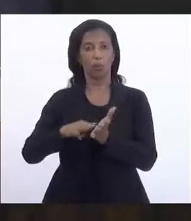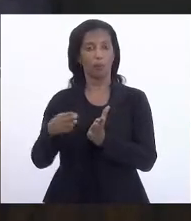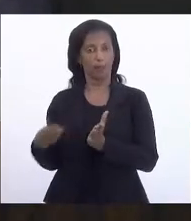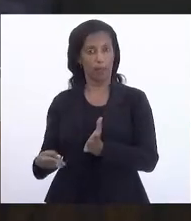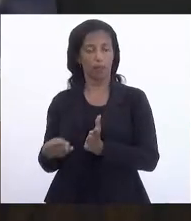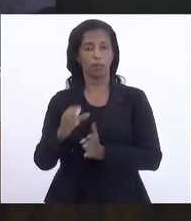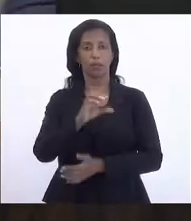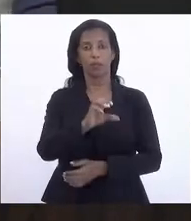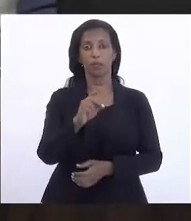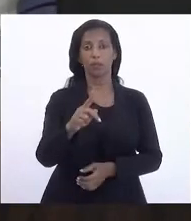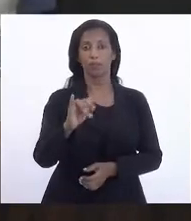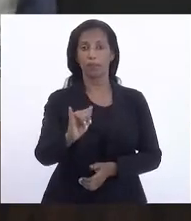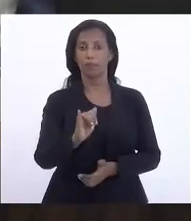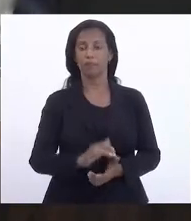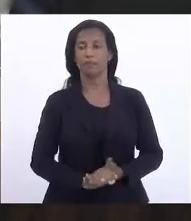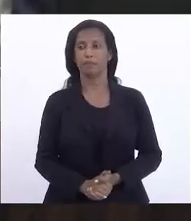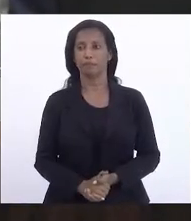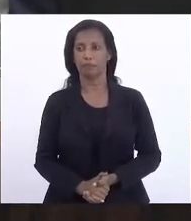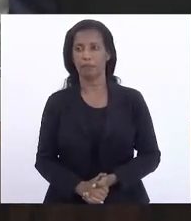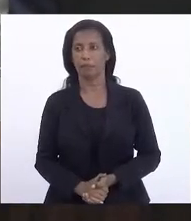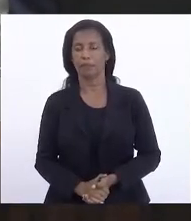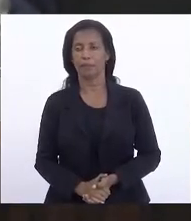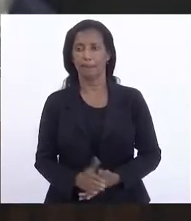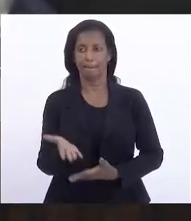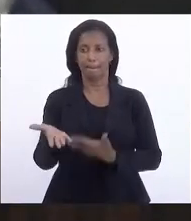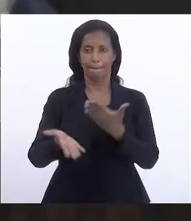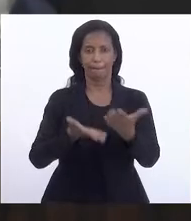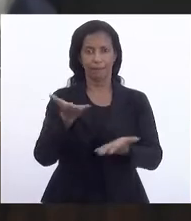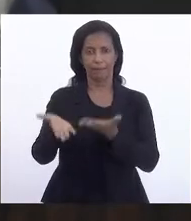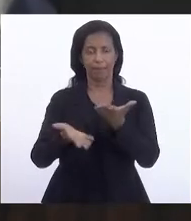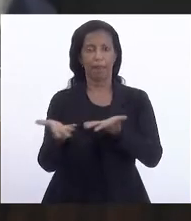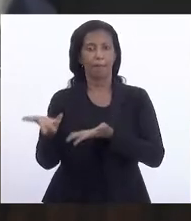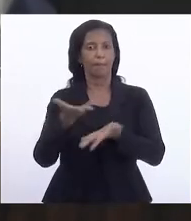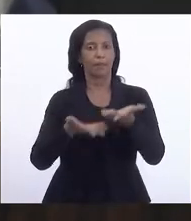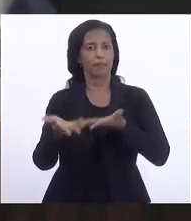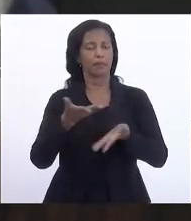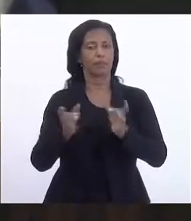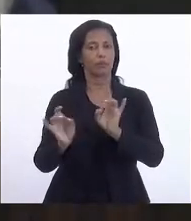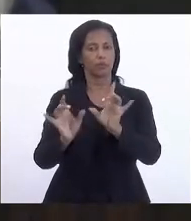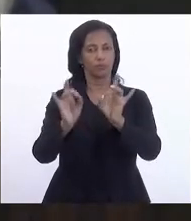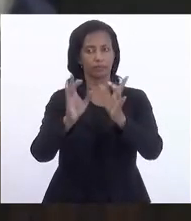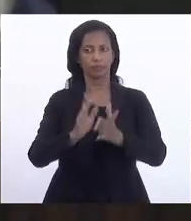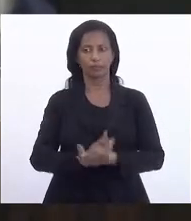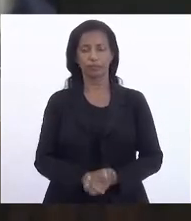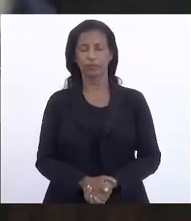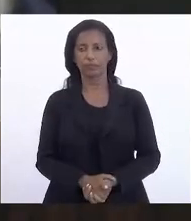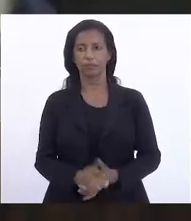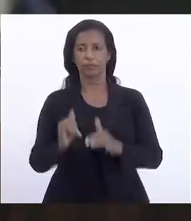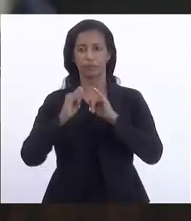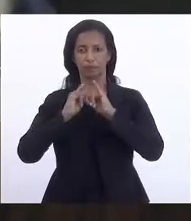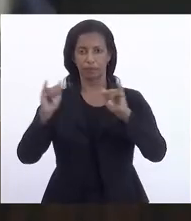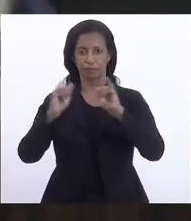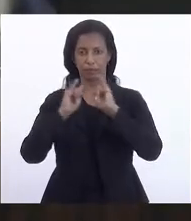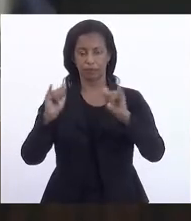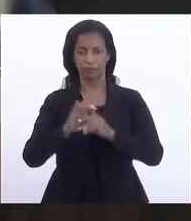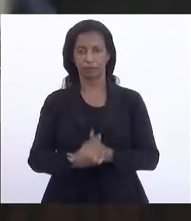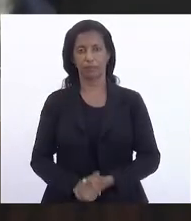da CPI que trata da participação especial. Declaração de voto, senhor presidente. Anuncio